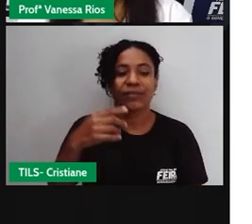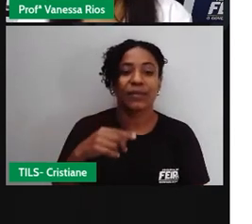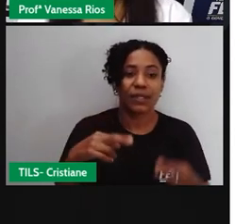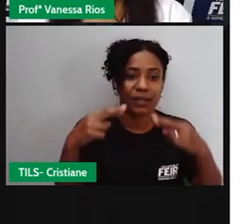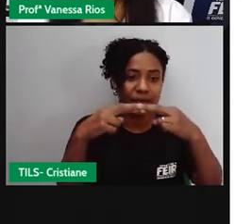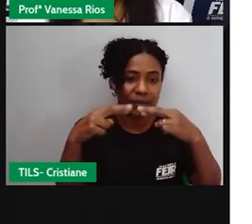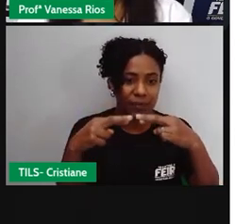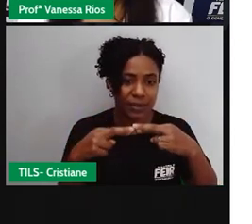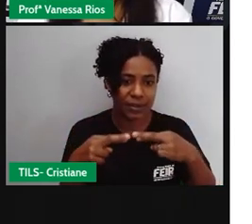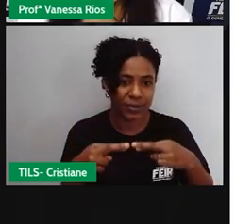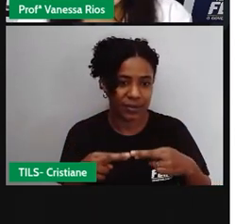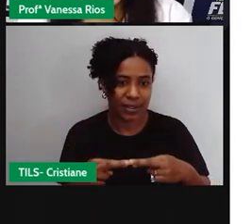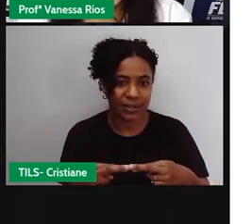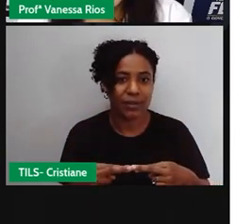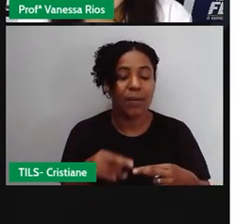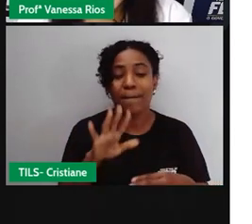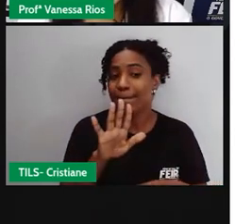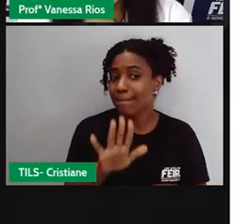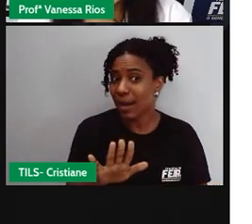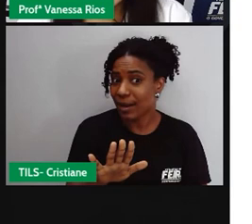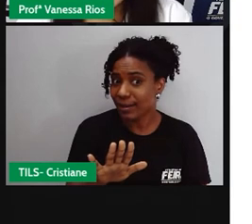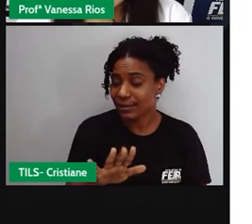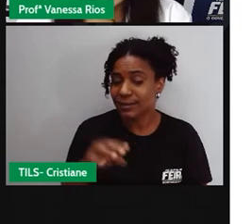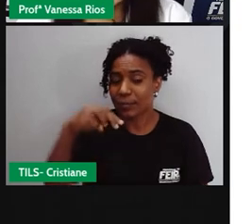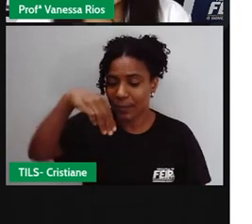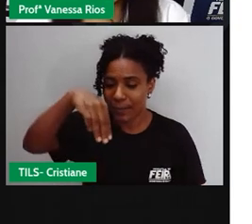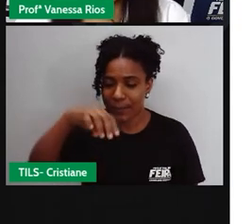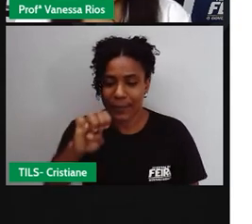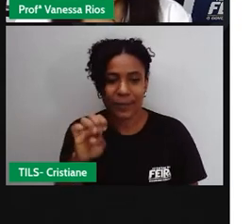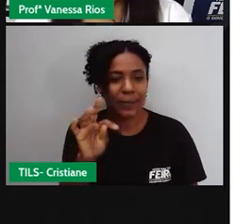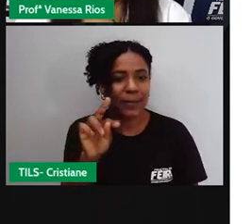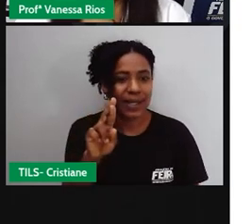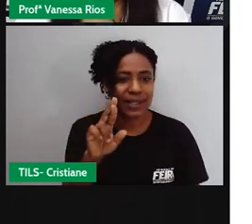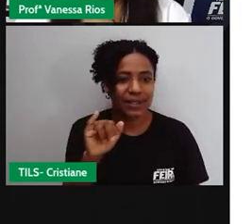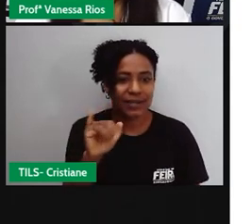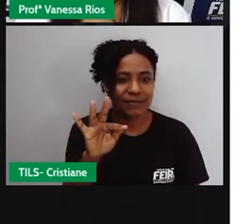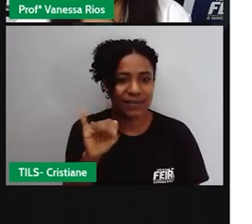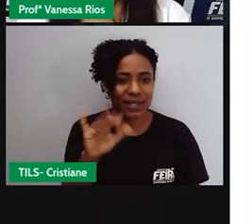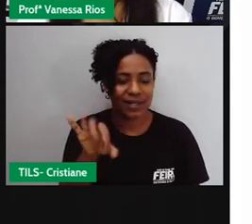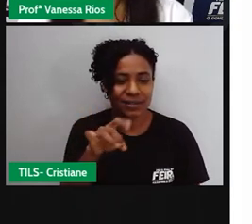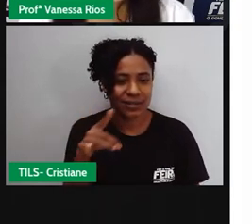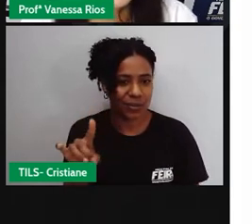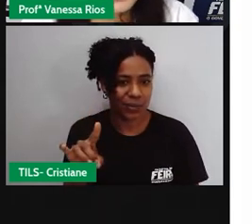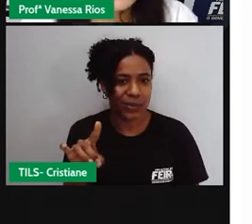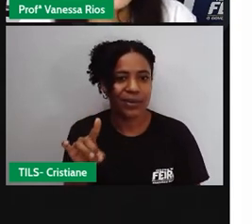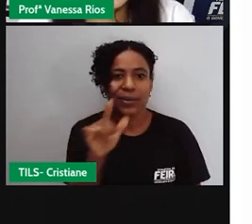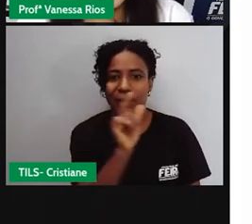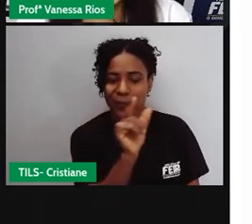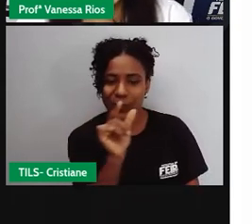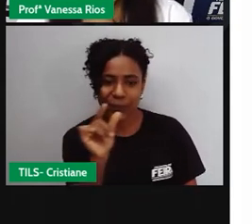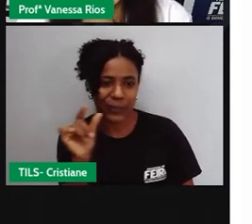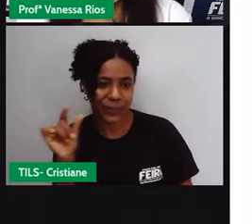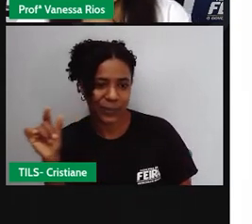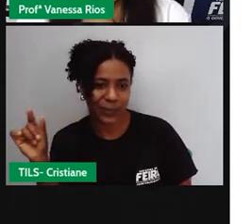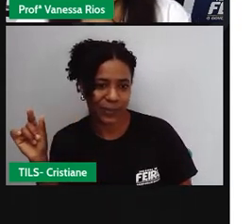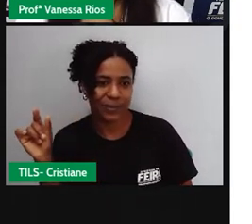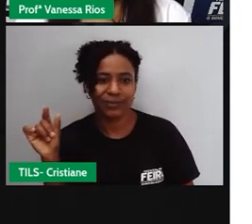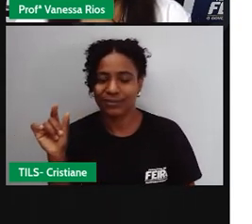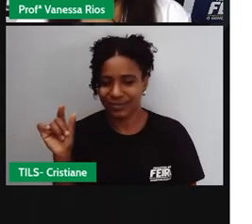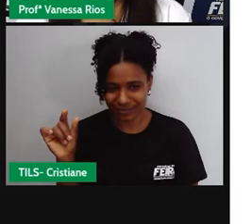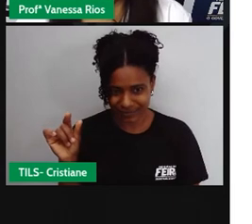preocupação inicial com a metrificação, ainda, né? Mas, assim, é o início, né? A Pró não está